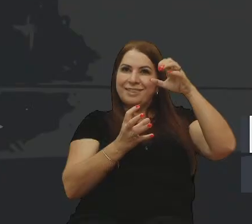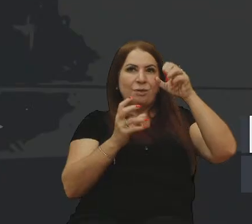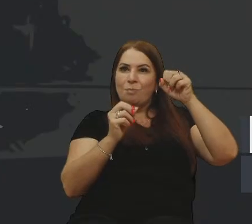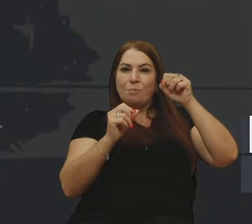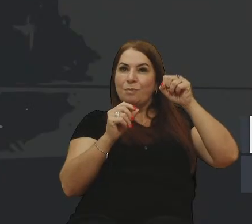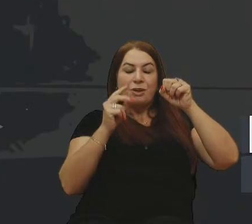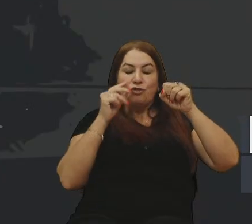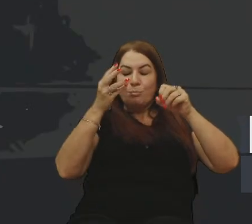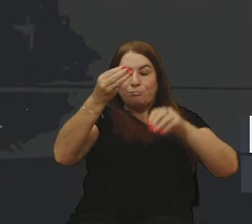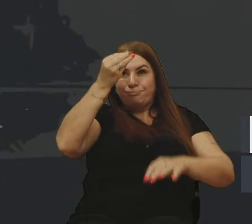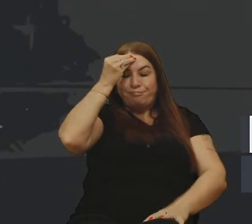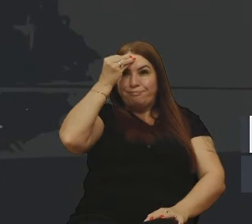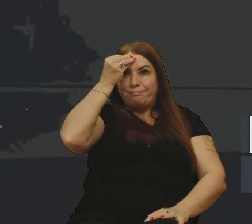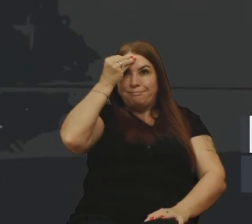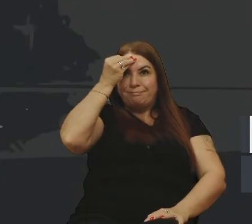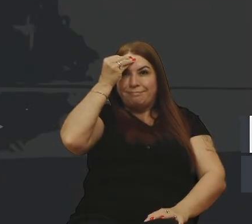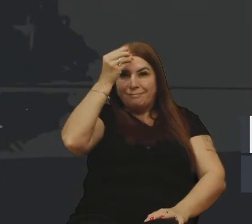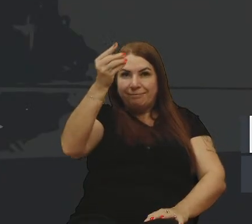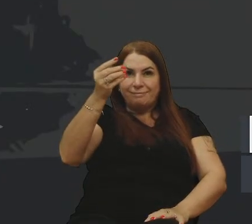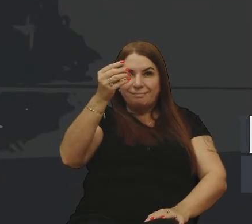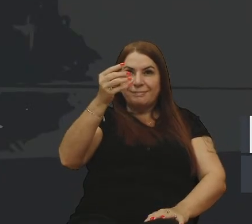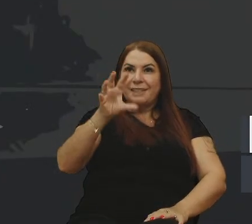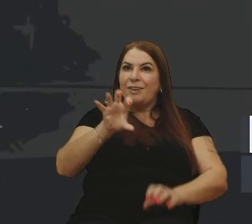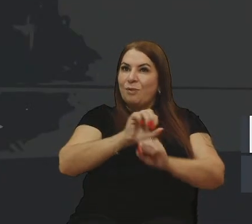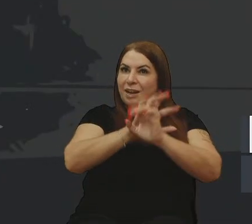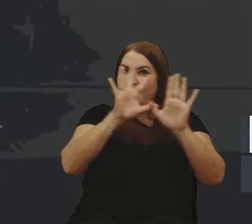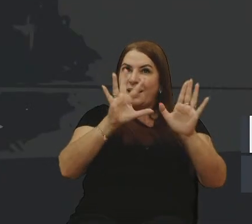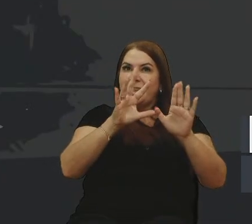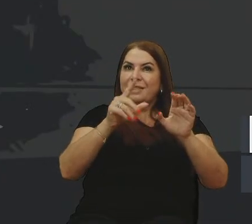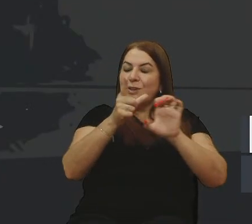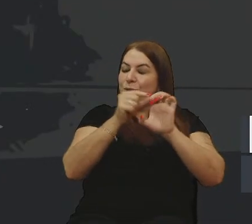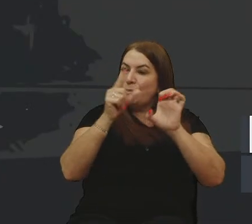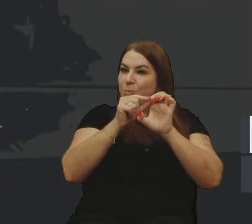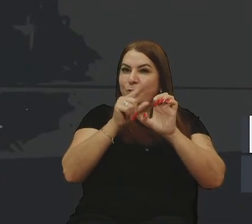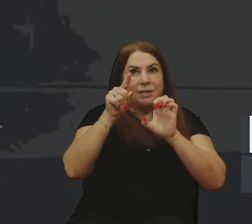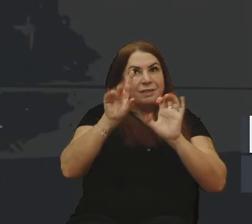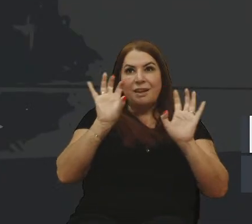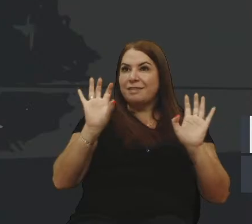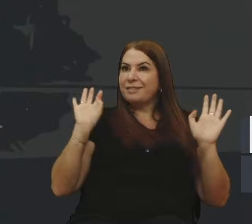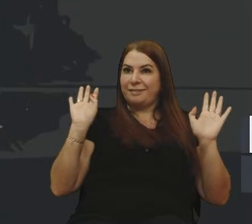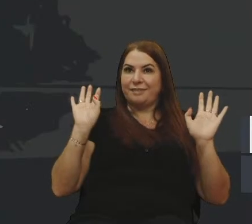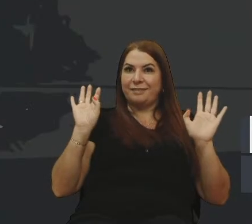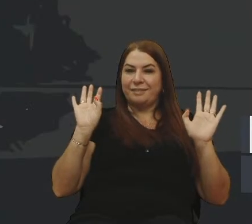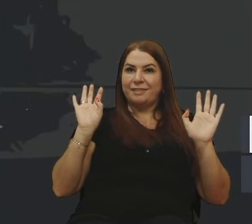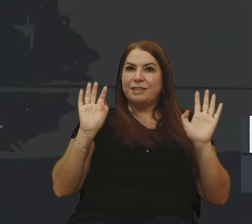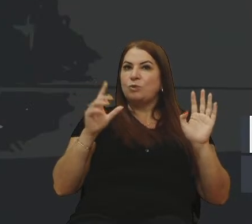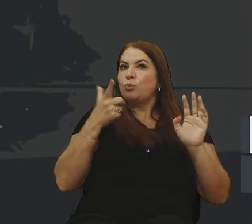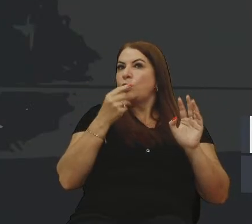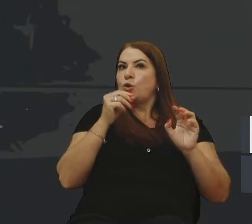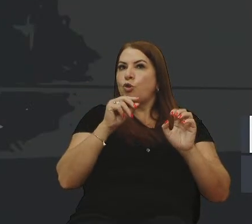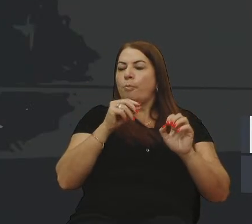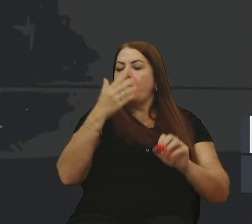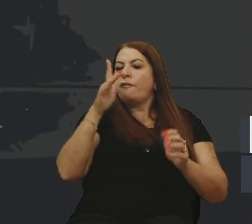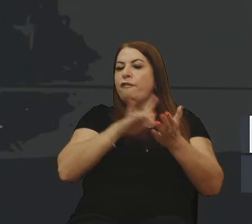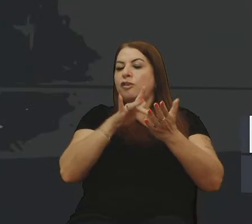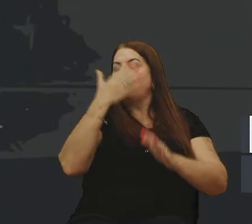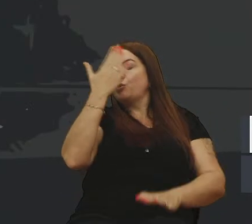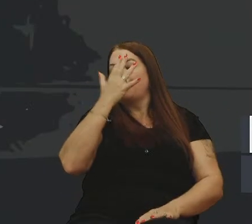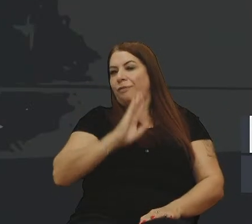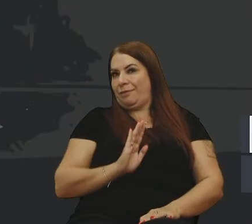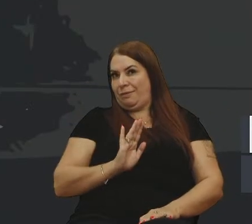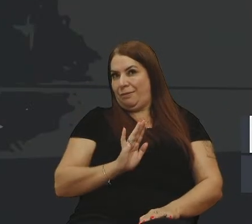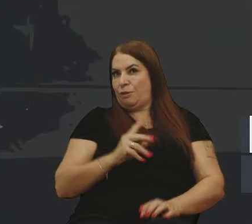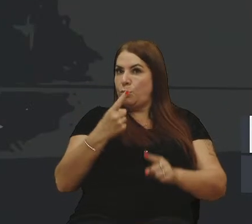eu já botei isso na cabeça de vocês. Então, a clareza no empreendedorismo ela tem que ser assim. Ela não dá mais para desver ela, entendeu? Por